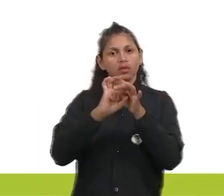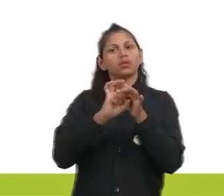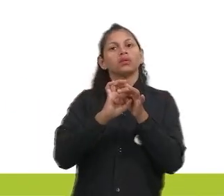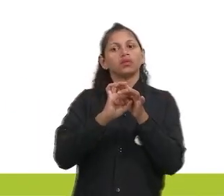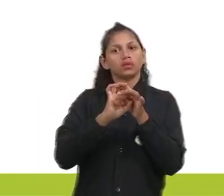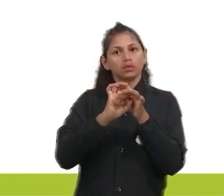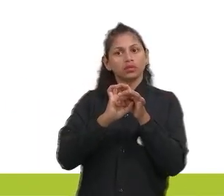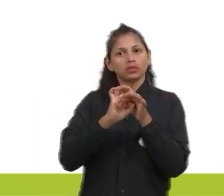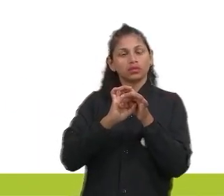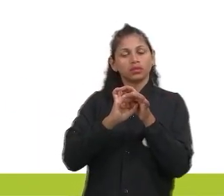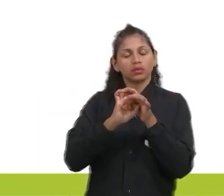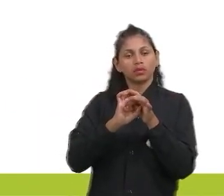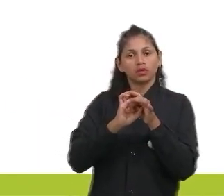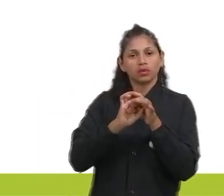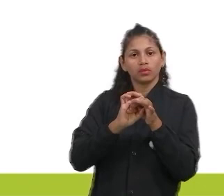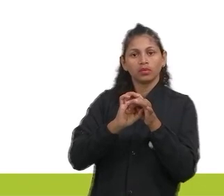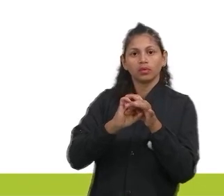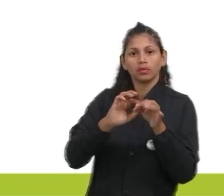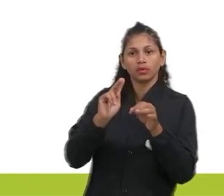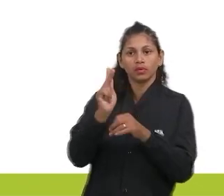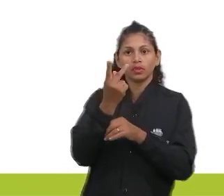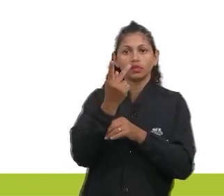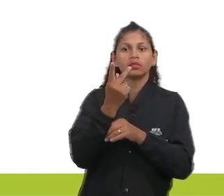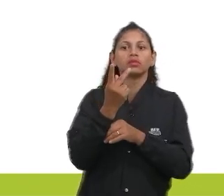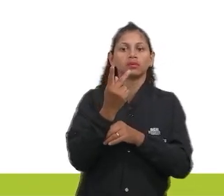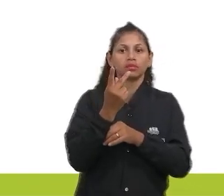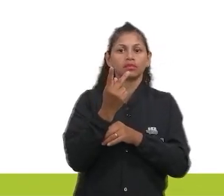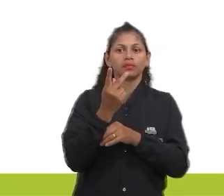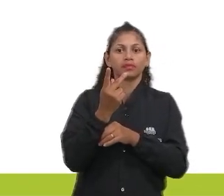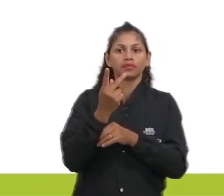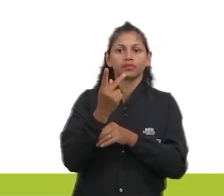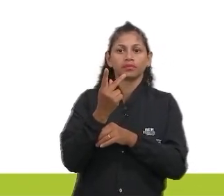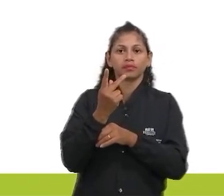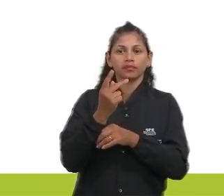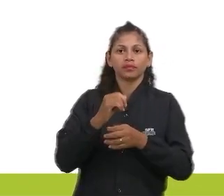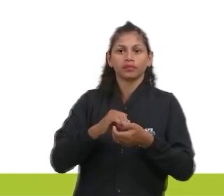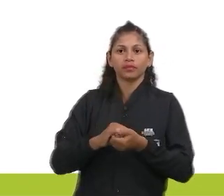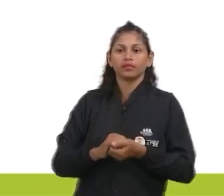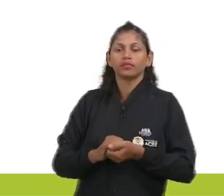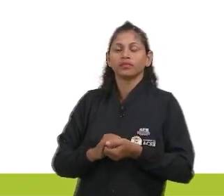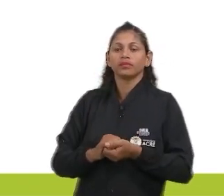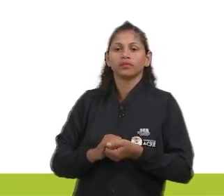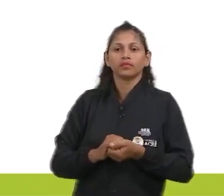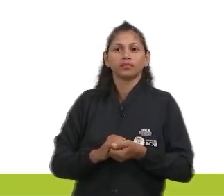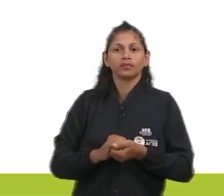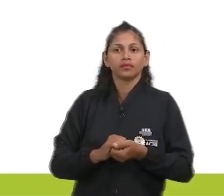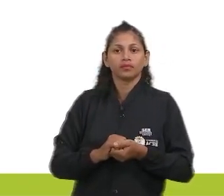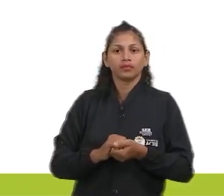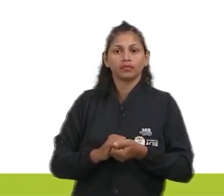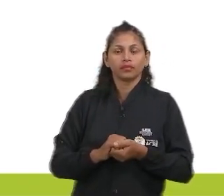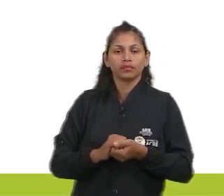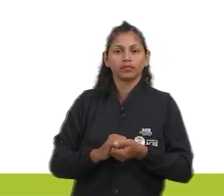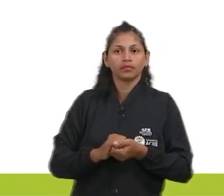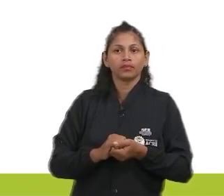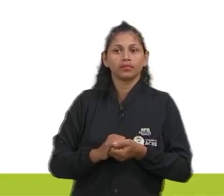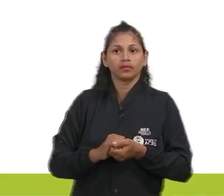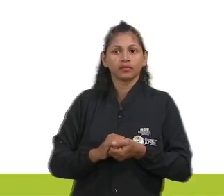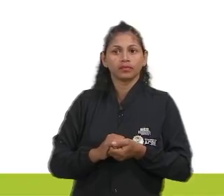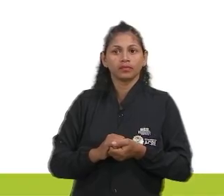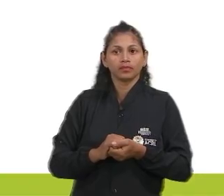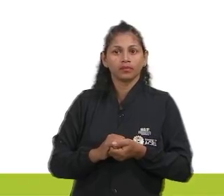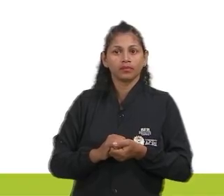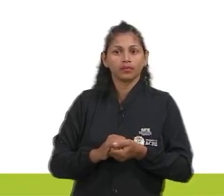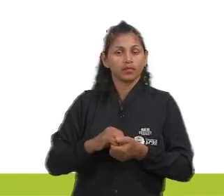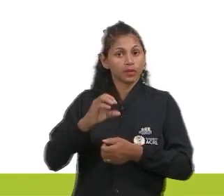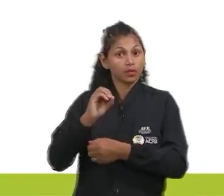C dupla O, ligado a um hidrogênio. Essa carbonila, ela